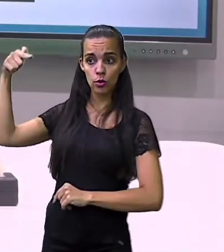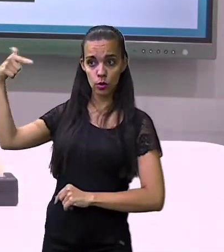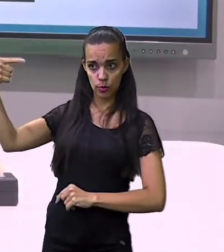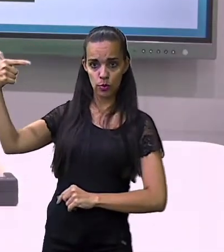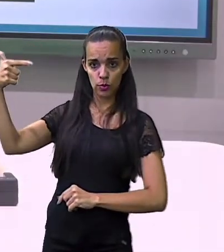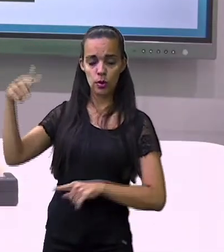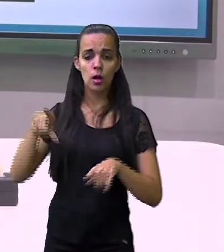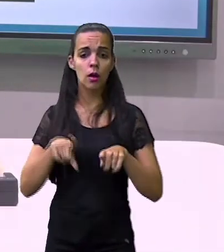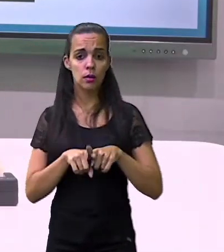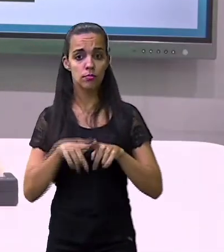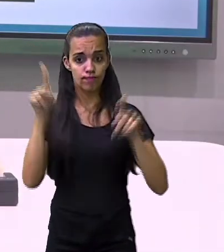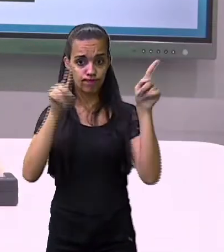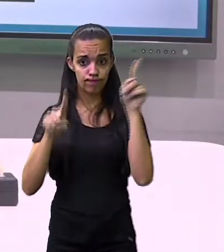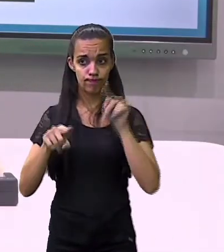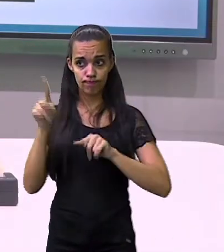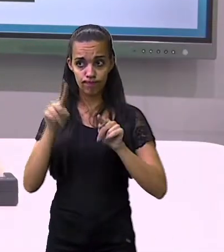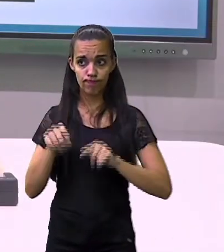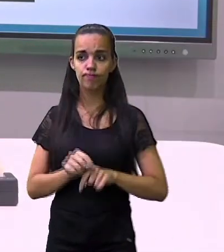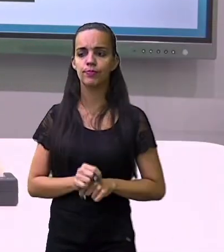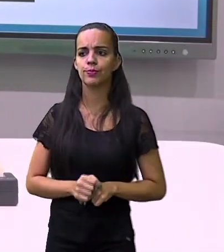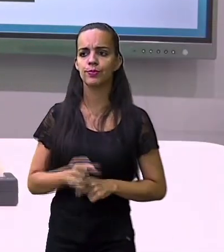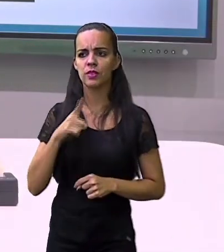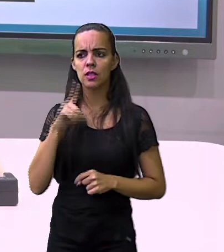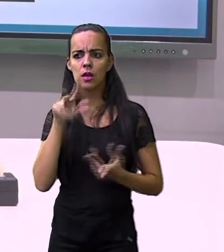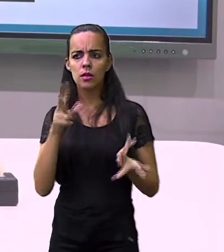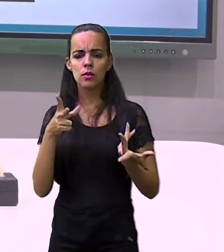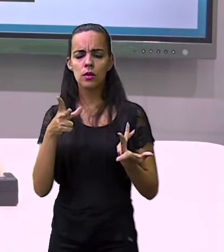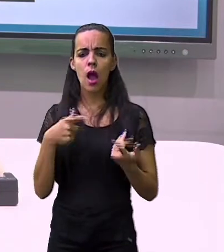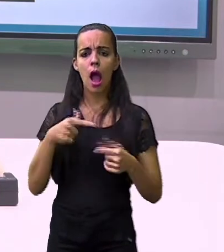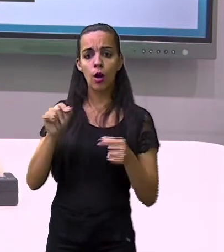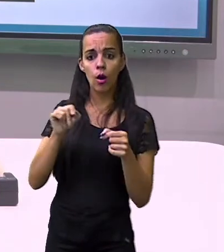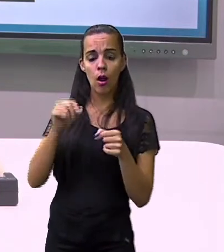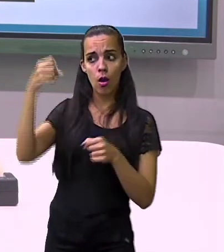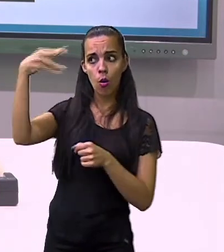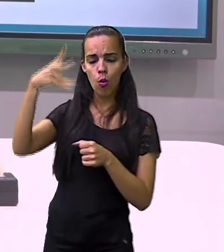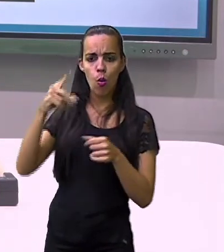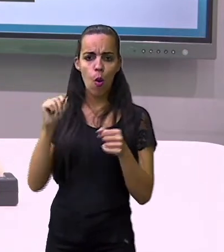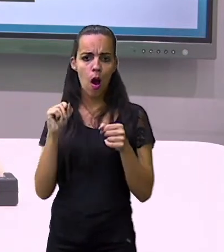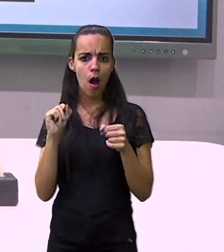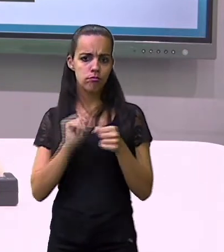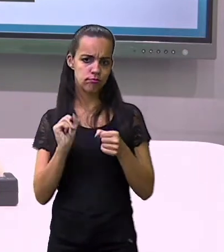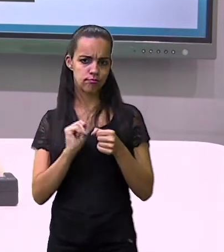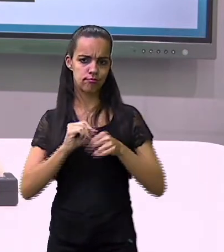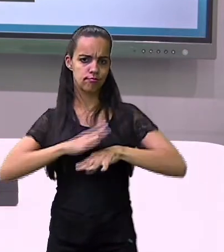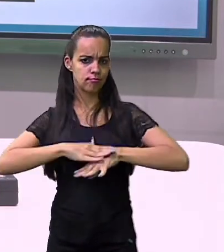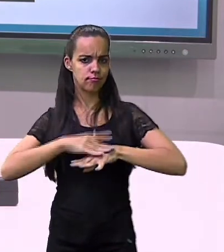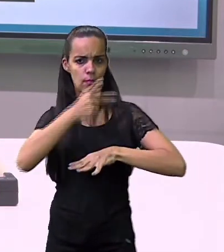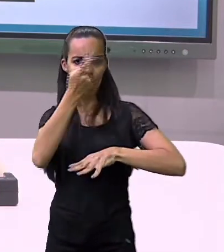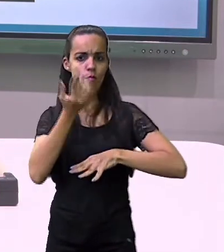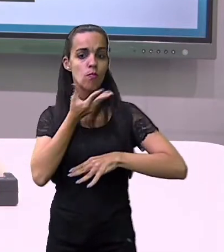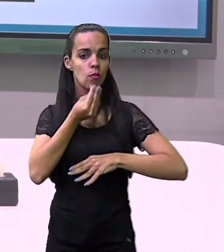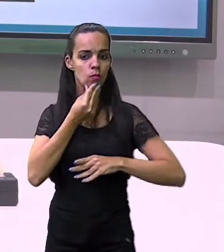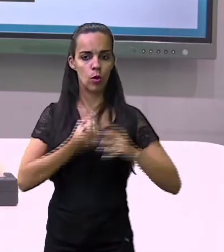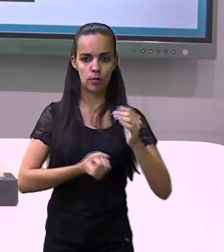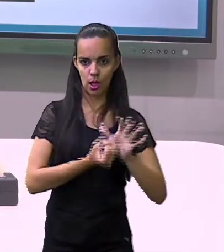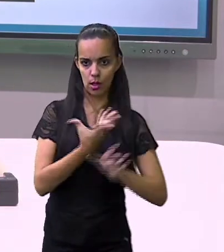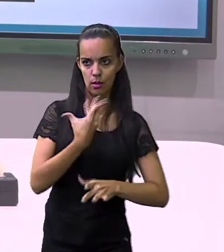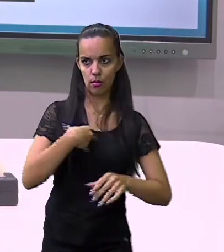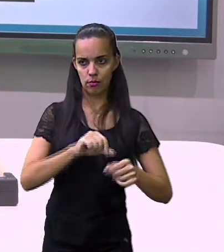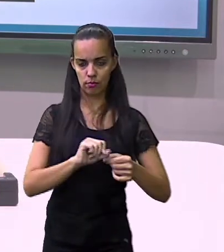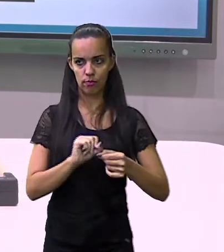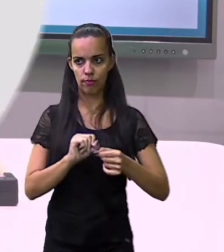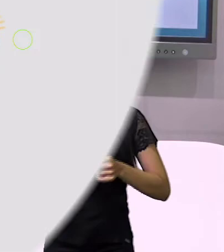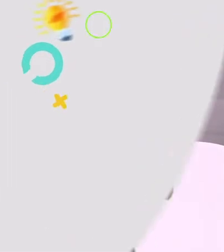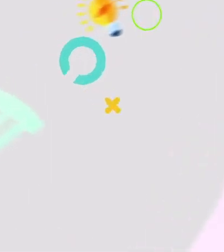os relâmpagos. Já as luzes artificiais são aquelas produzidas pelo homem. É o farol de um carro, uma lâmpada